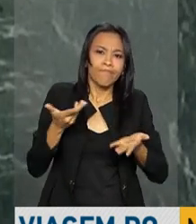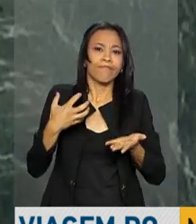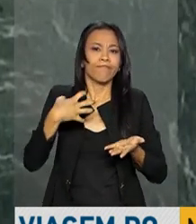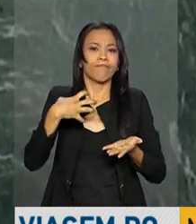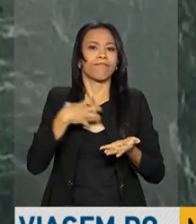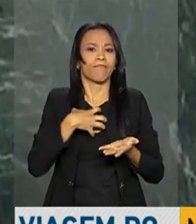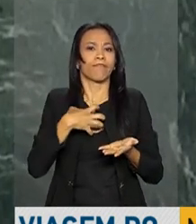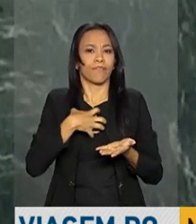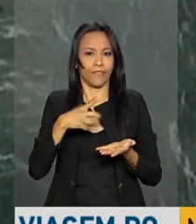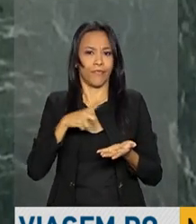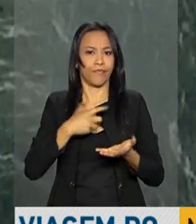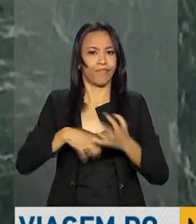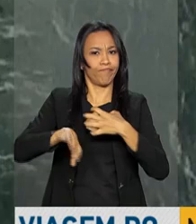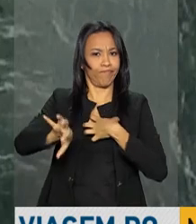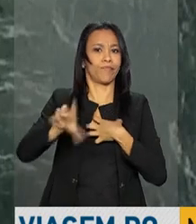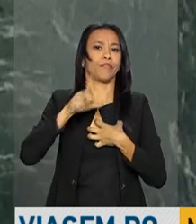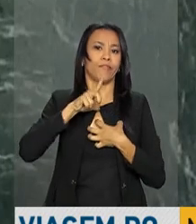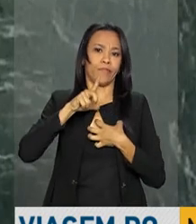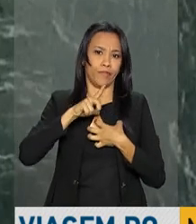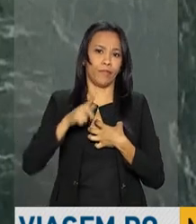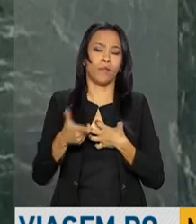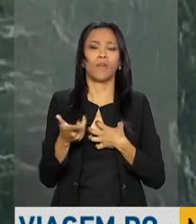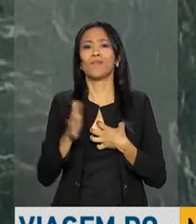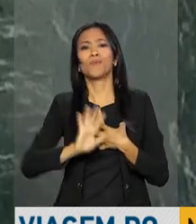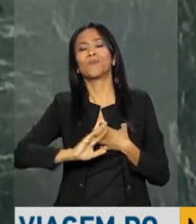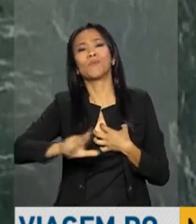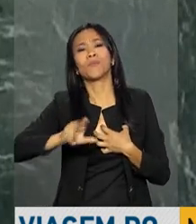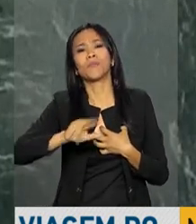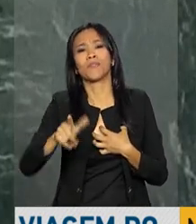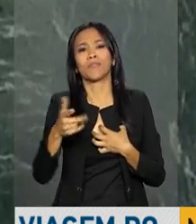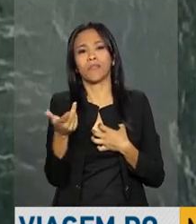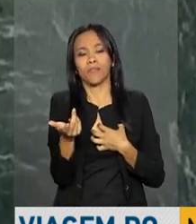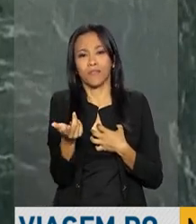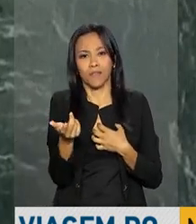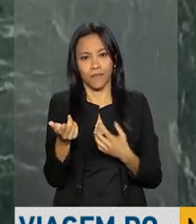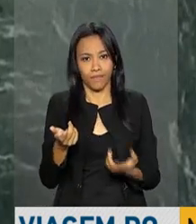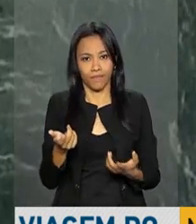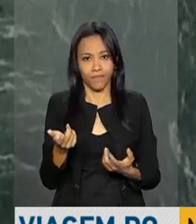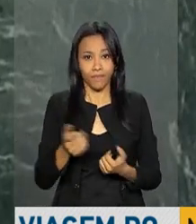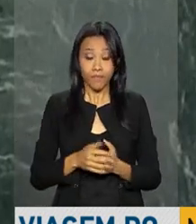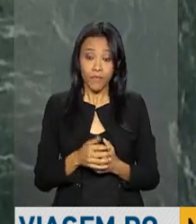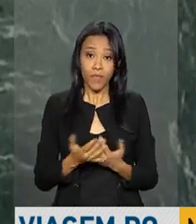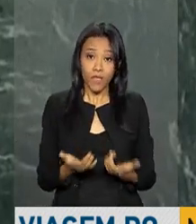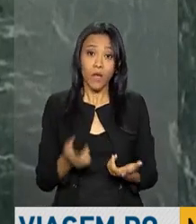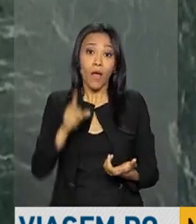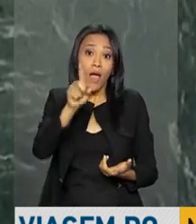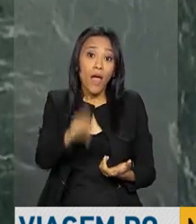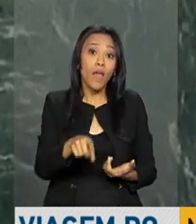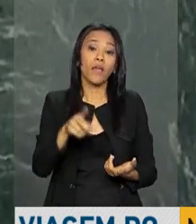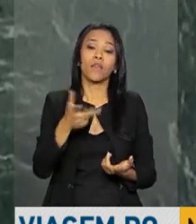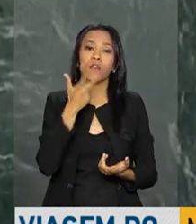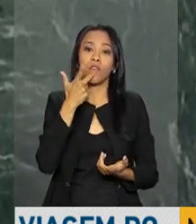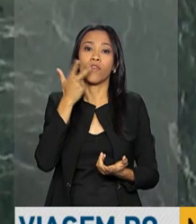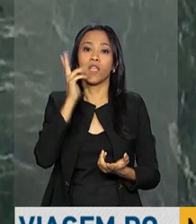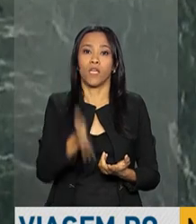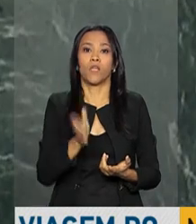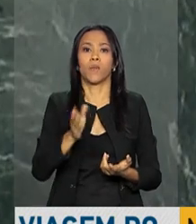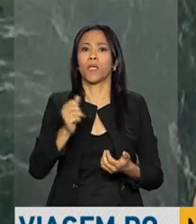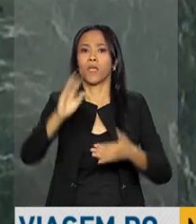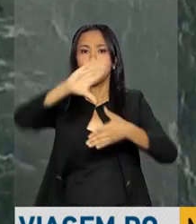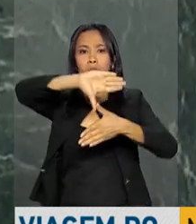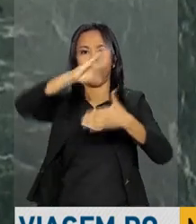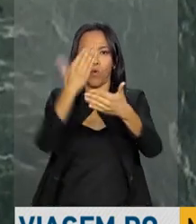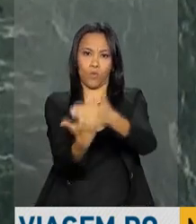mais espaço para alternativas à democracia. É o que afirmamos no Mercosul, é